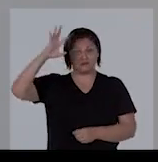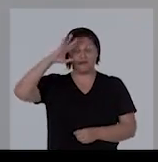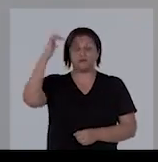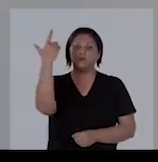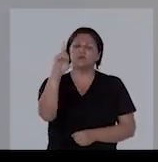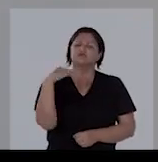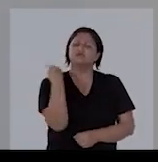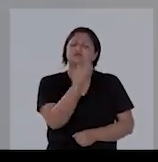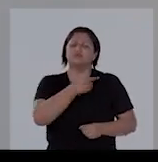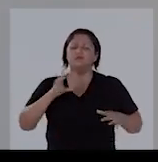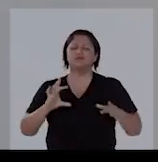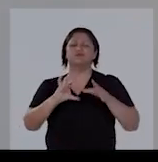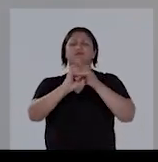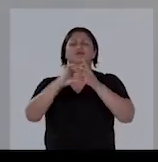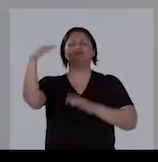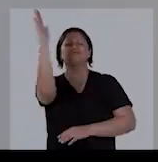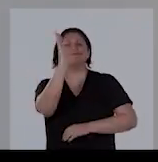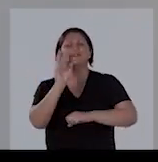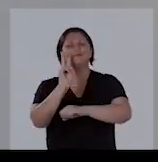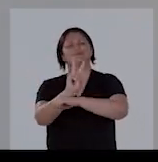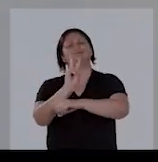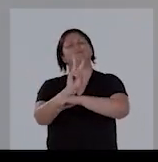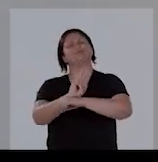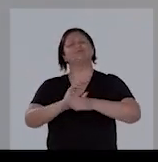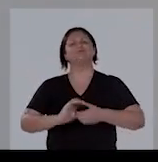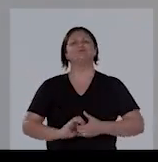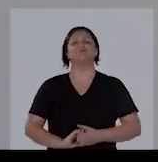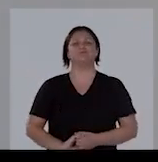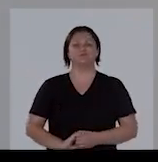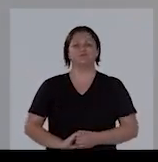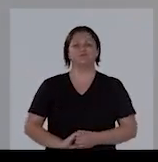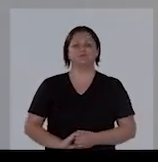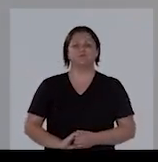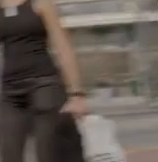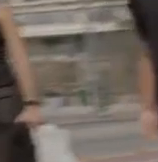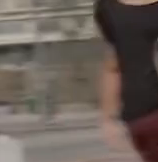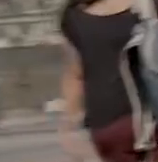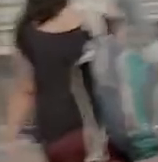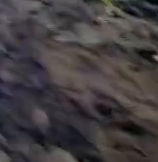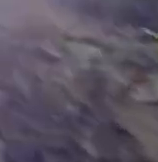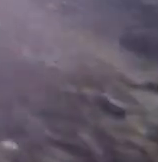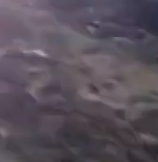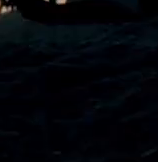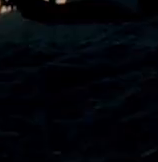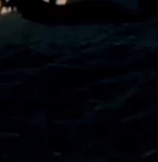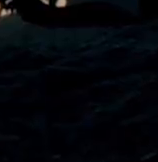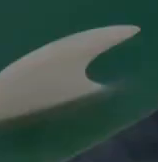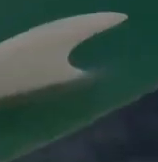conquistar o respeito do mundo inteiro vamos juntos defender o brasil